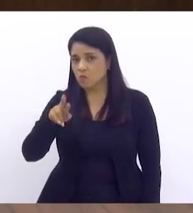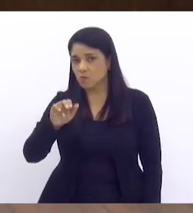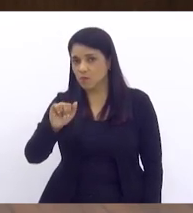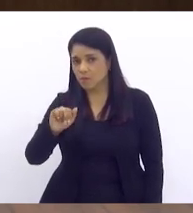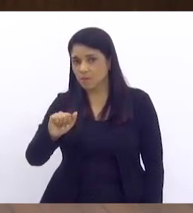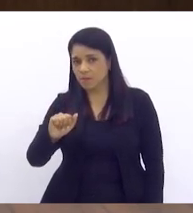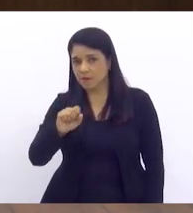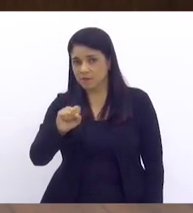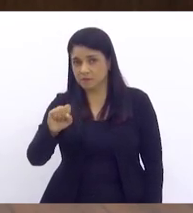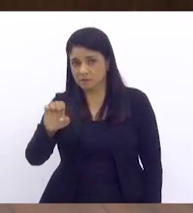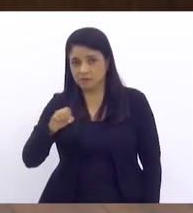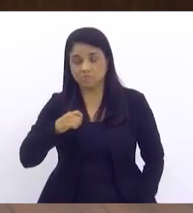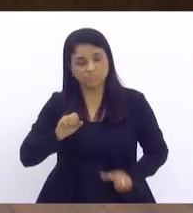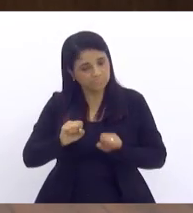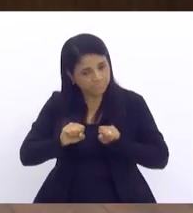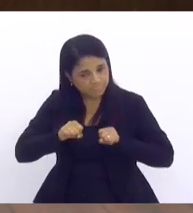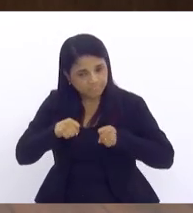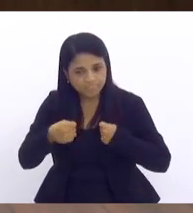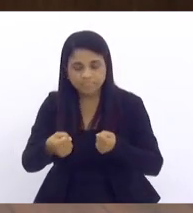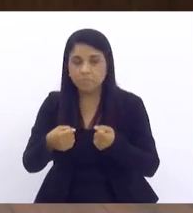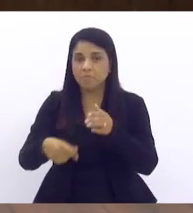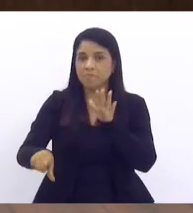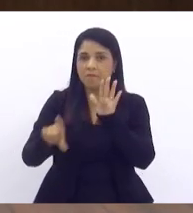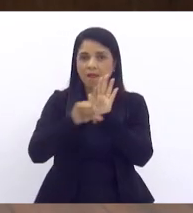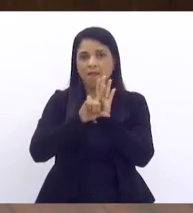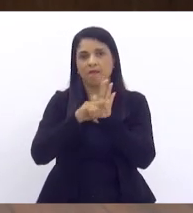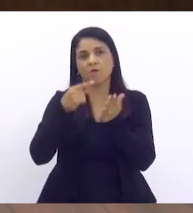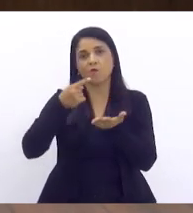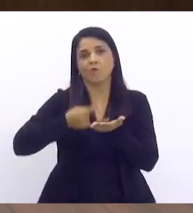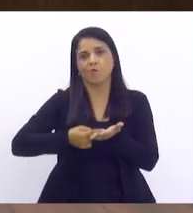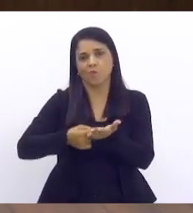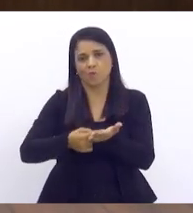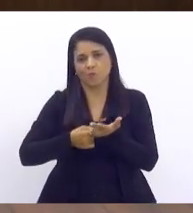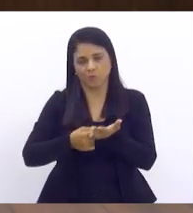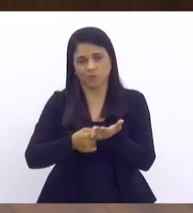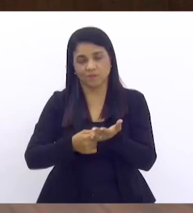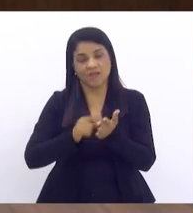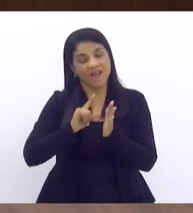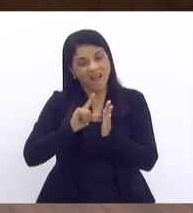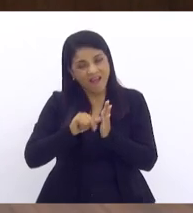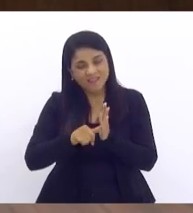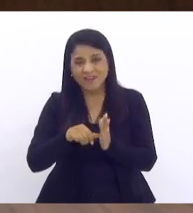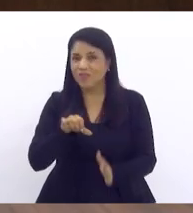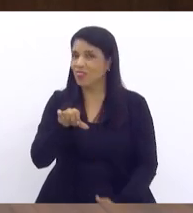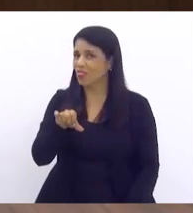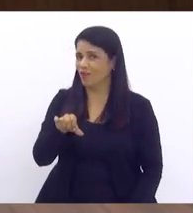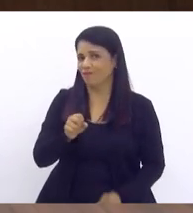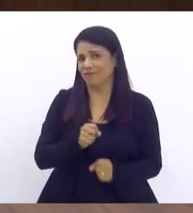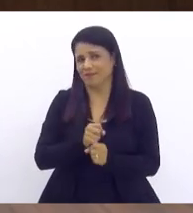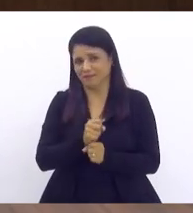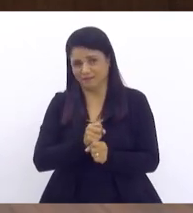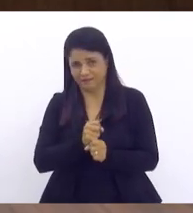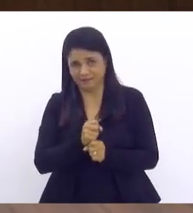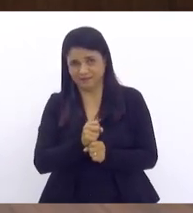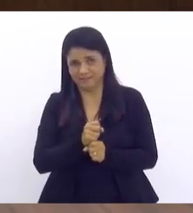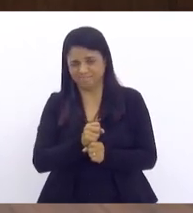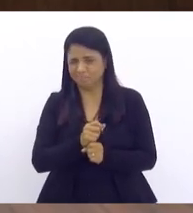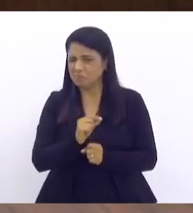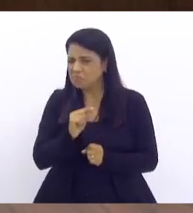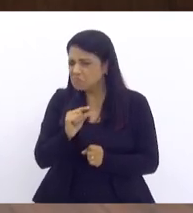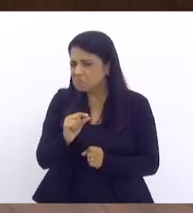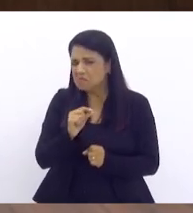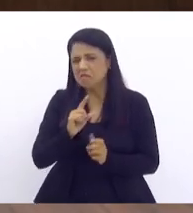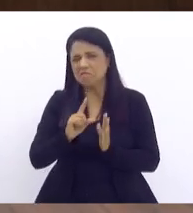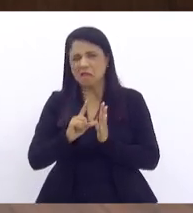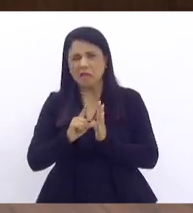que a vossa lei fosse cumprida. E com um pequeno atraso de 9 anos, pequeno atraso, assim,